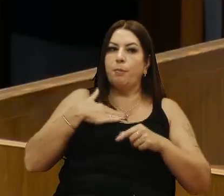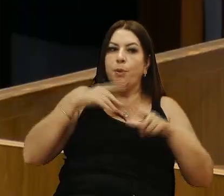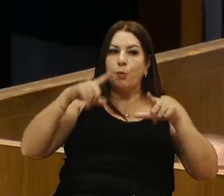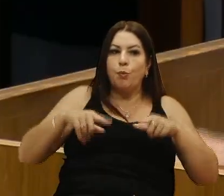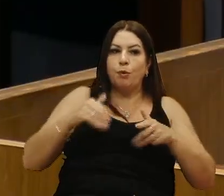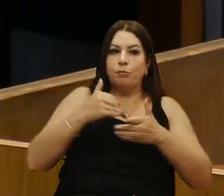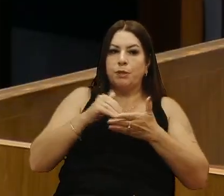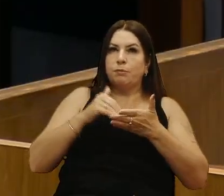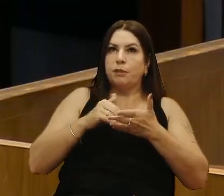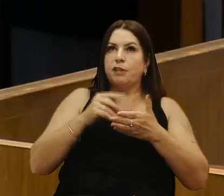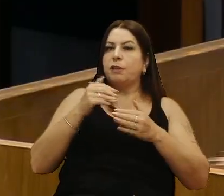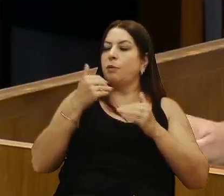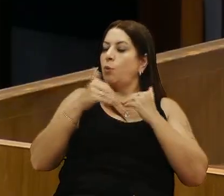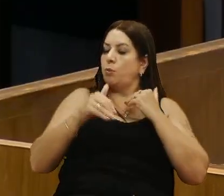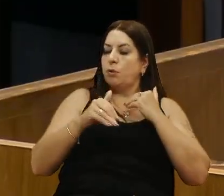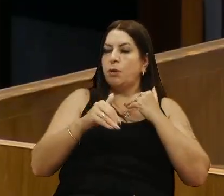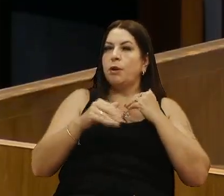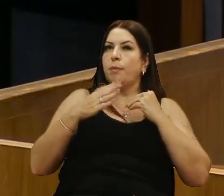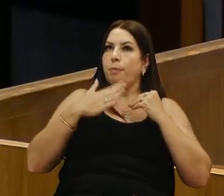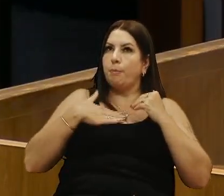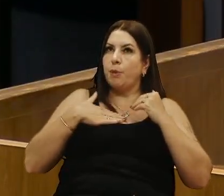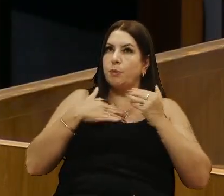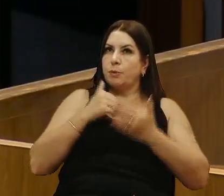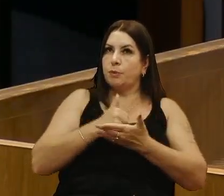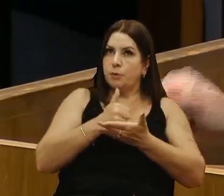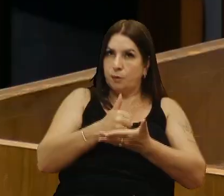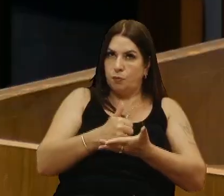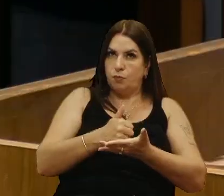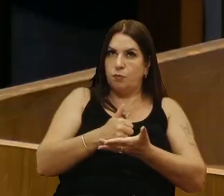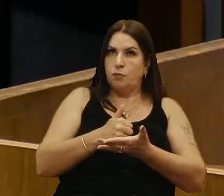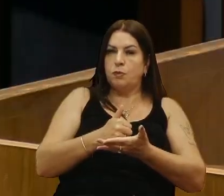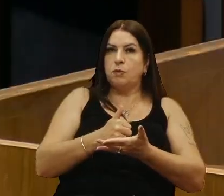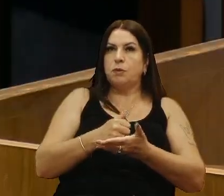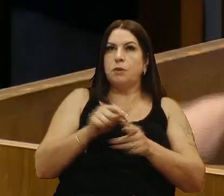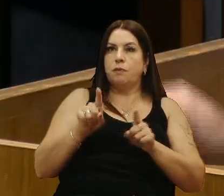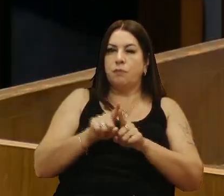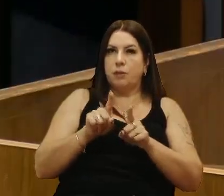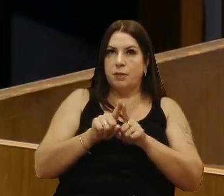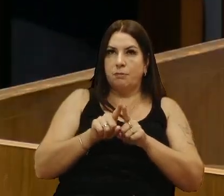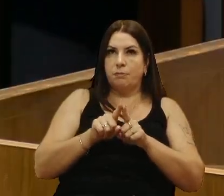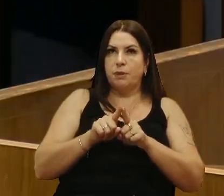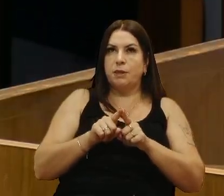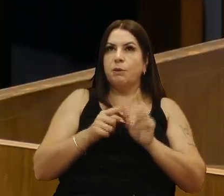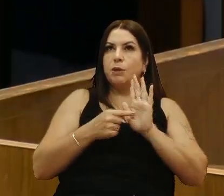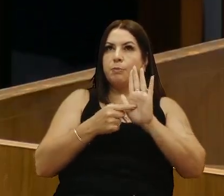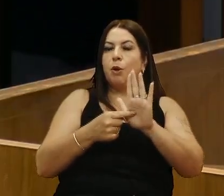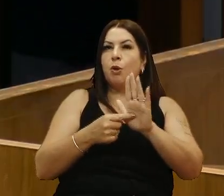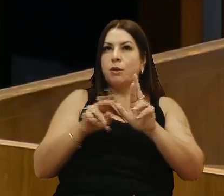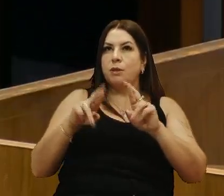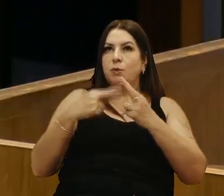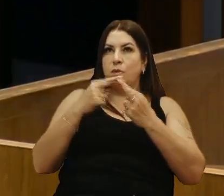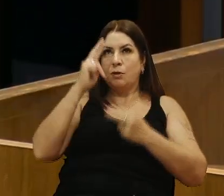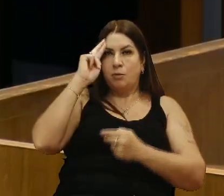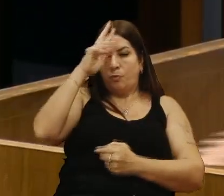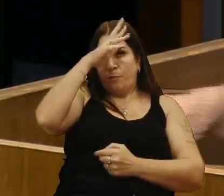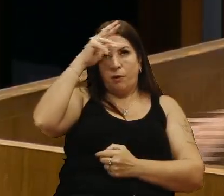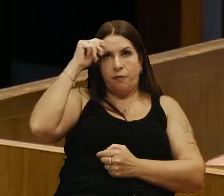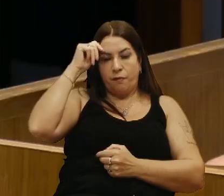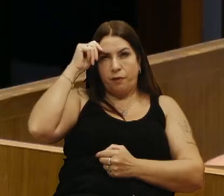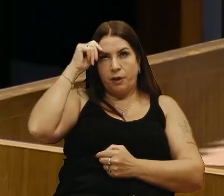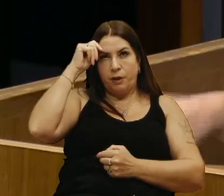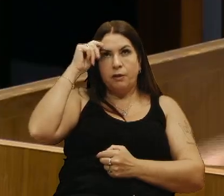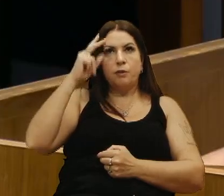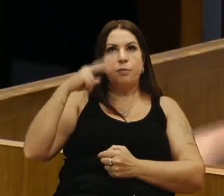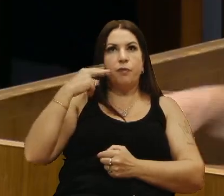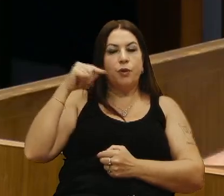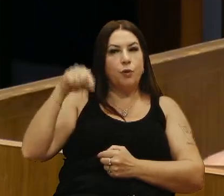gabinete que eu votaria contrário, para os meus assessores. E fui, inclusive, exposta numa reunião com o prefeito, por um